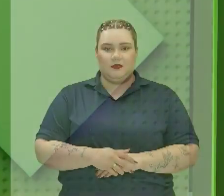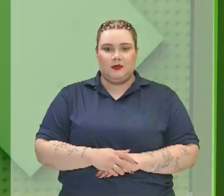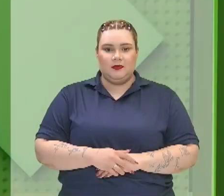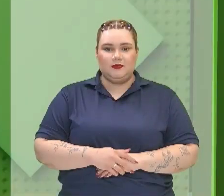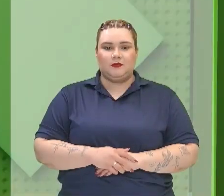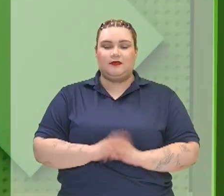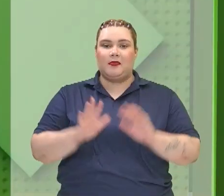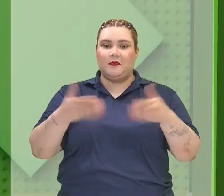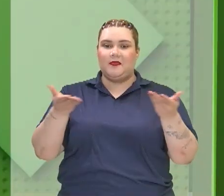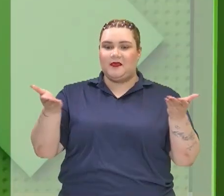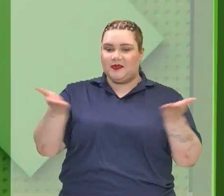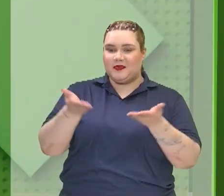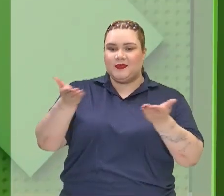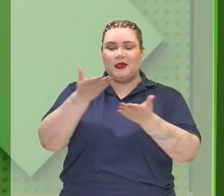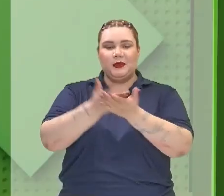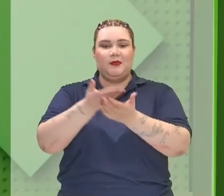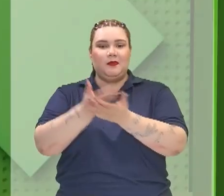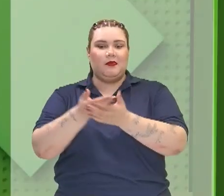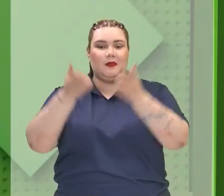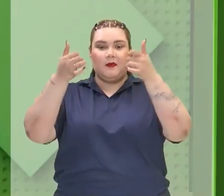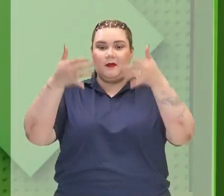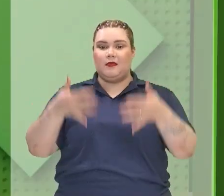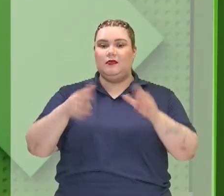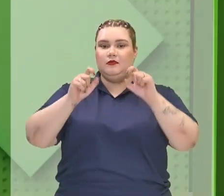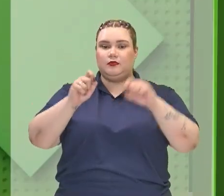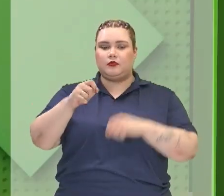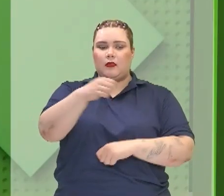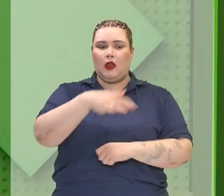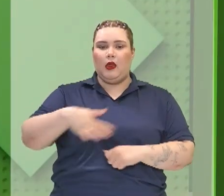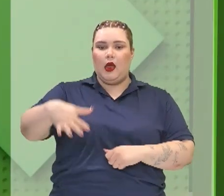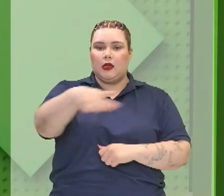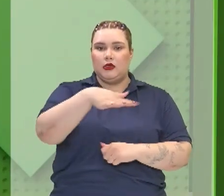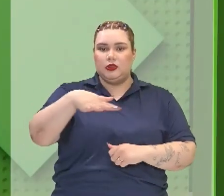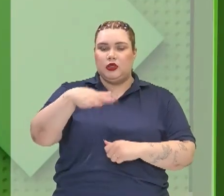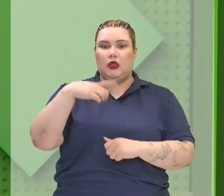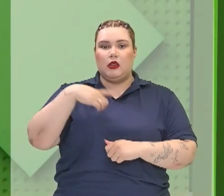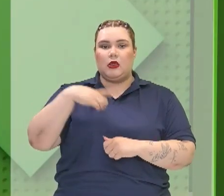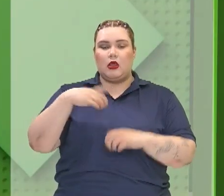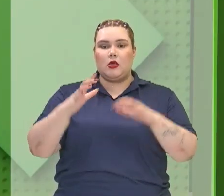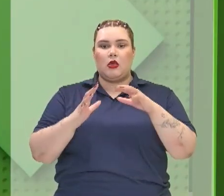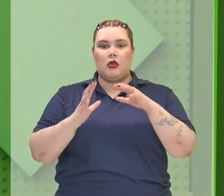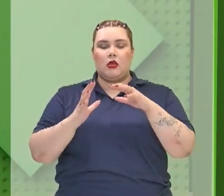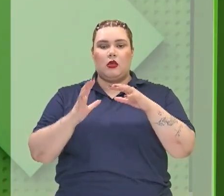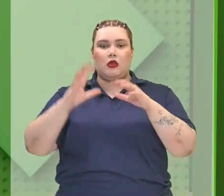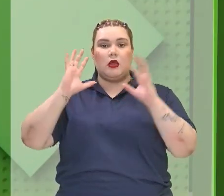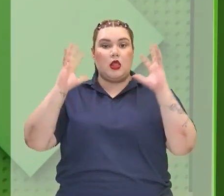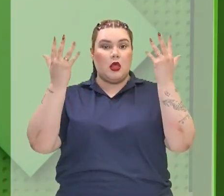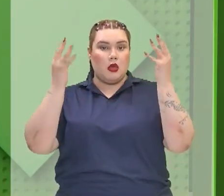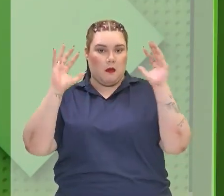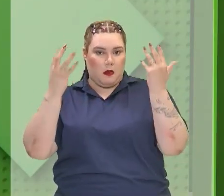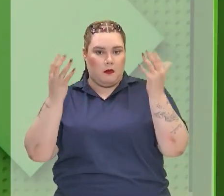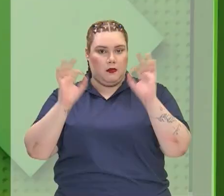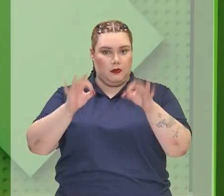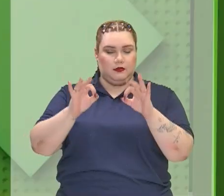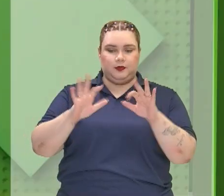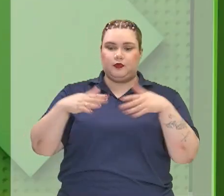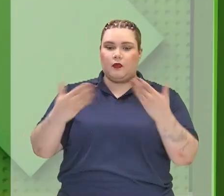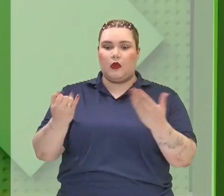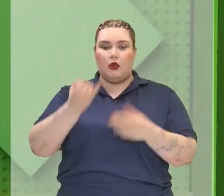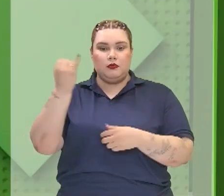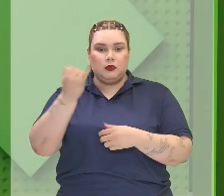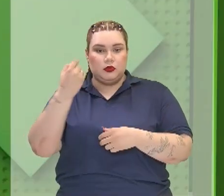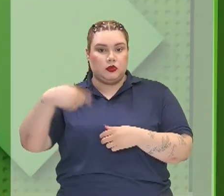E na nossa aula nós vamos falar sobre zonas climáticas. E é importante que desde o início vocês